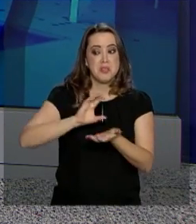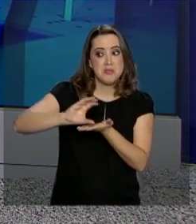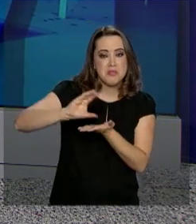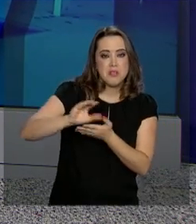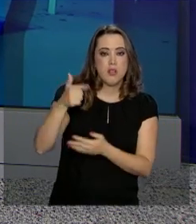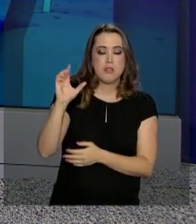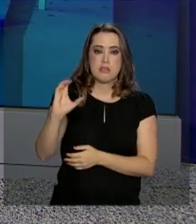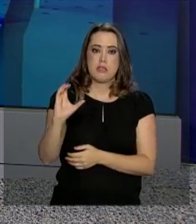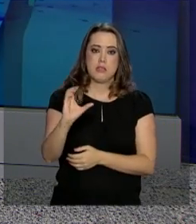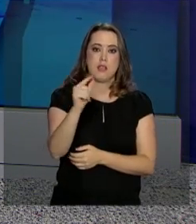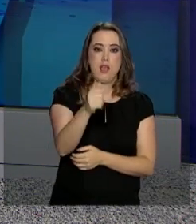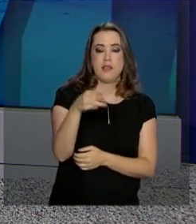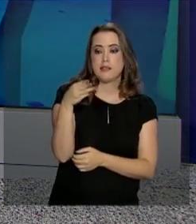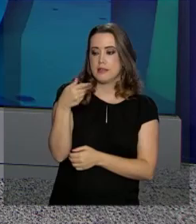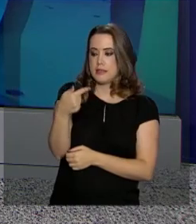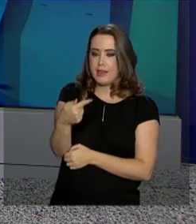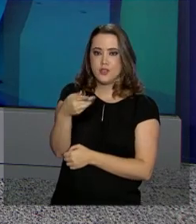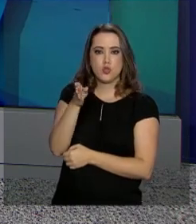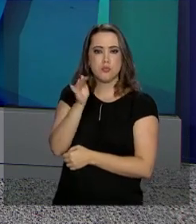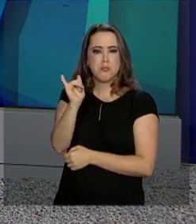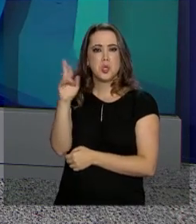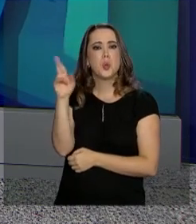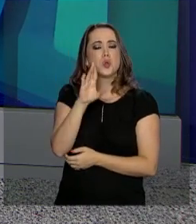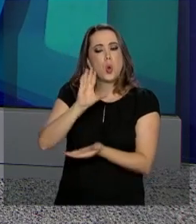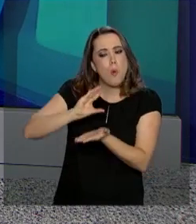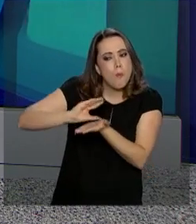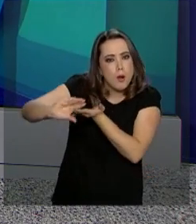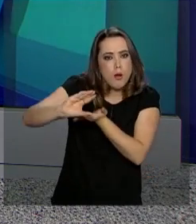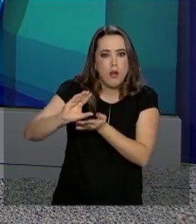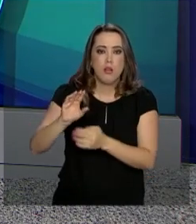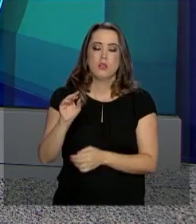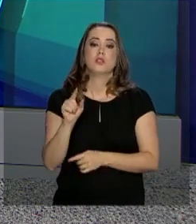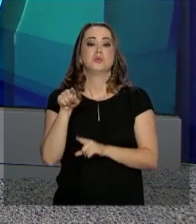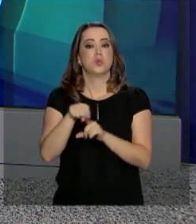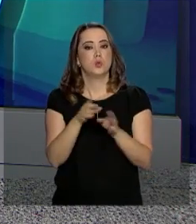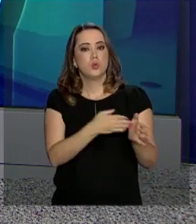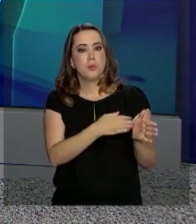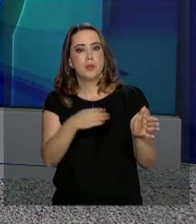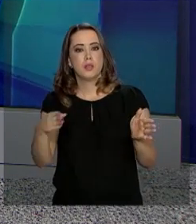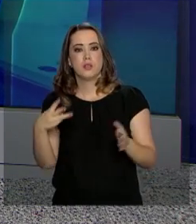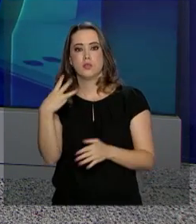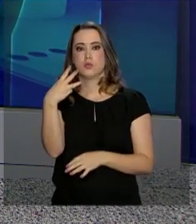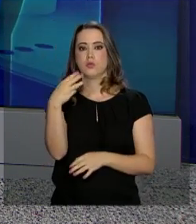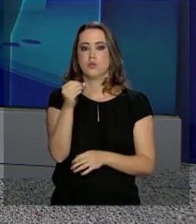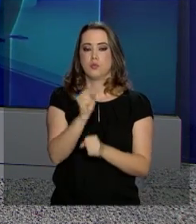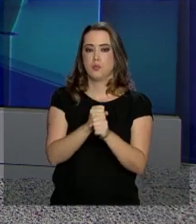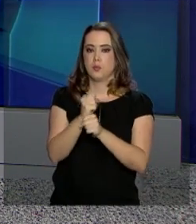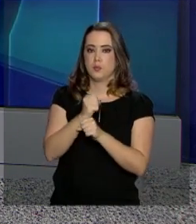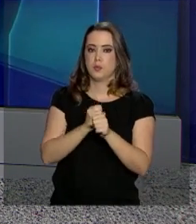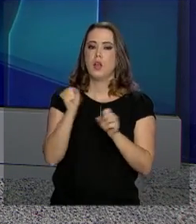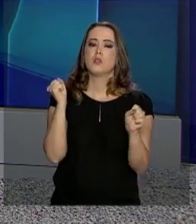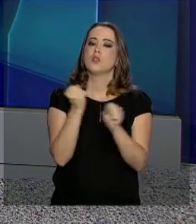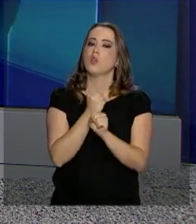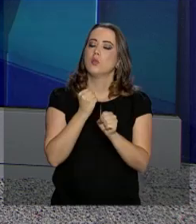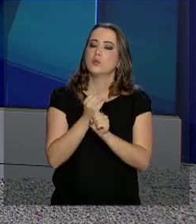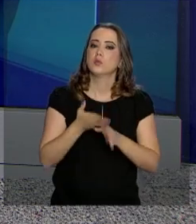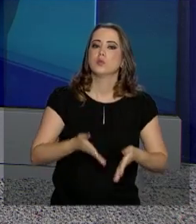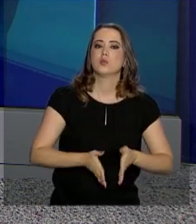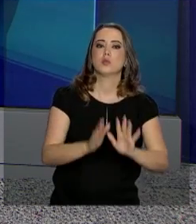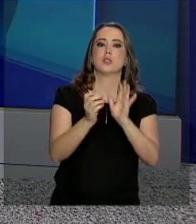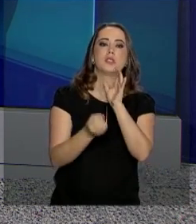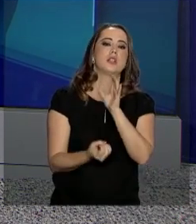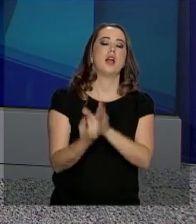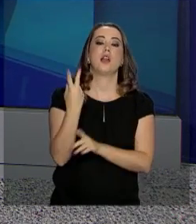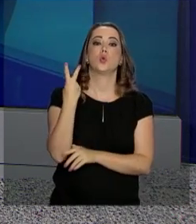de cerca de 7 bilhões e 800 milhões de reais no período de 30 anos. As obras na rodovia devem